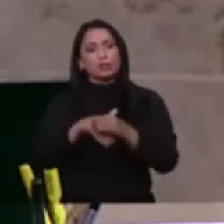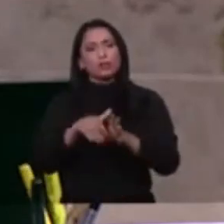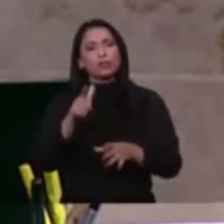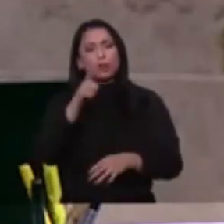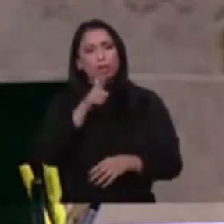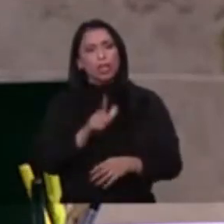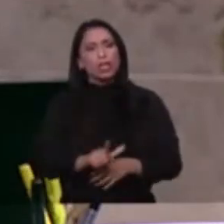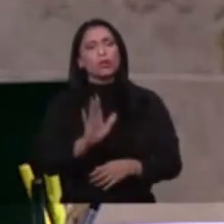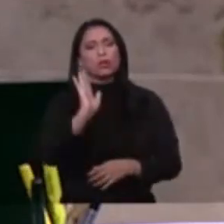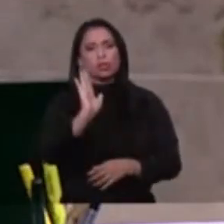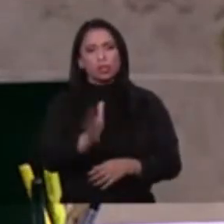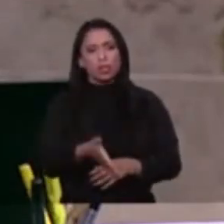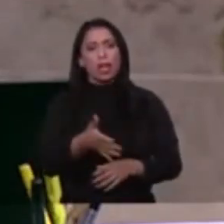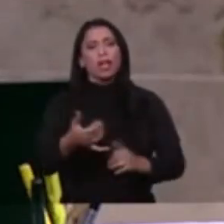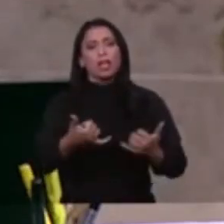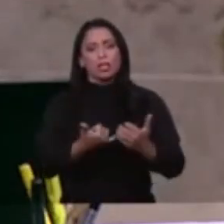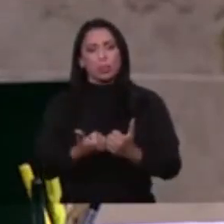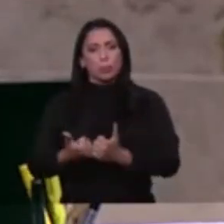e patrimônio protegido.